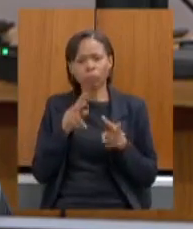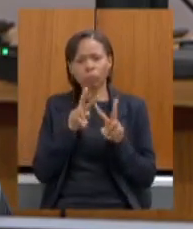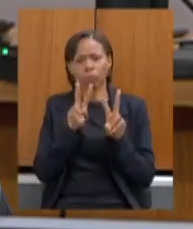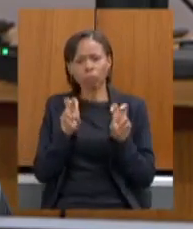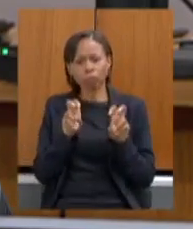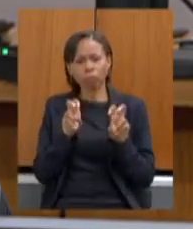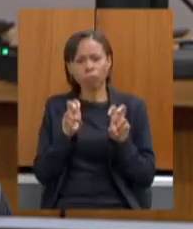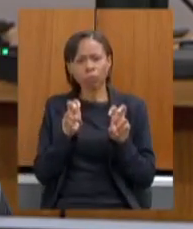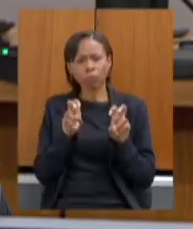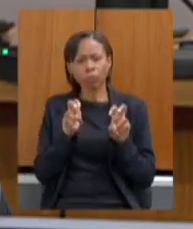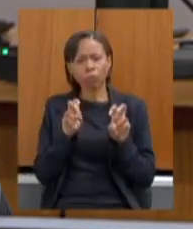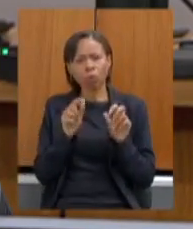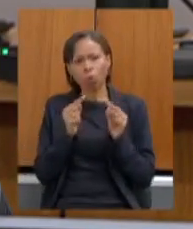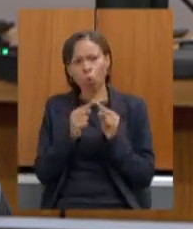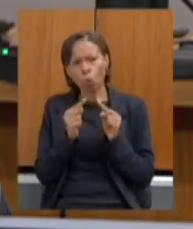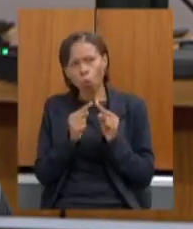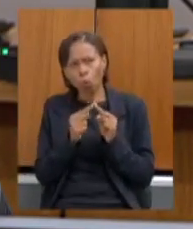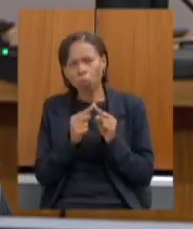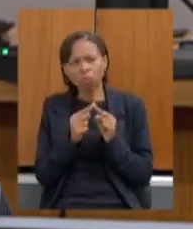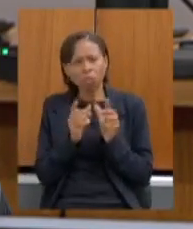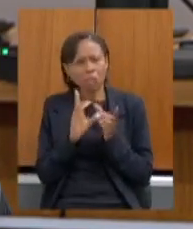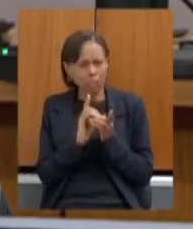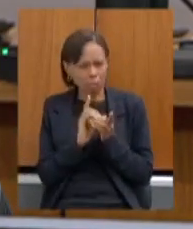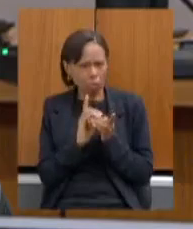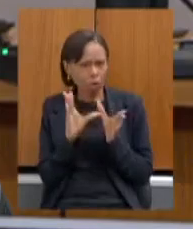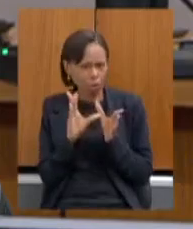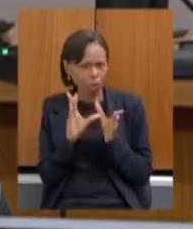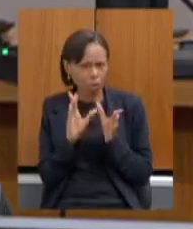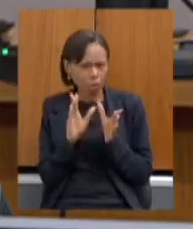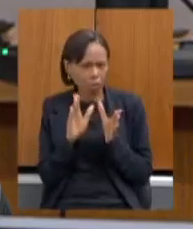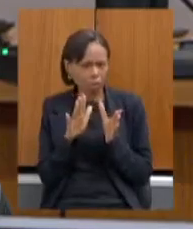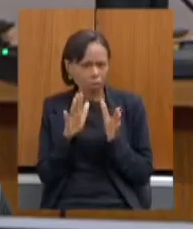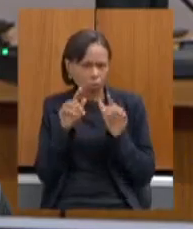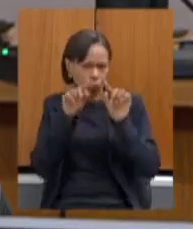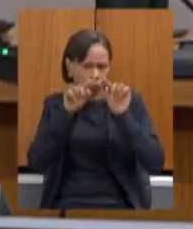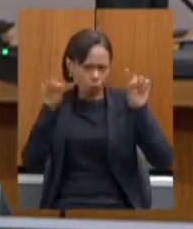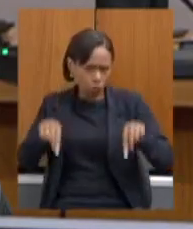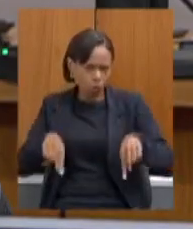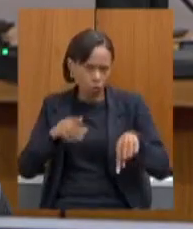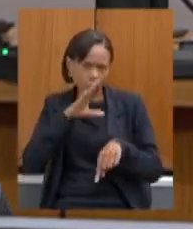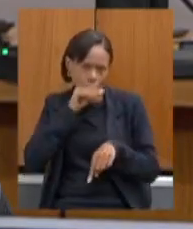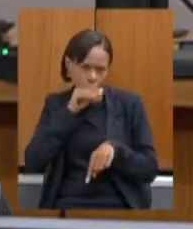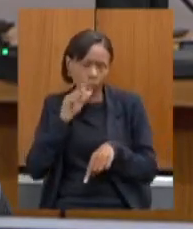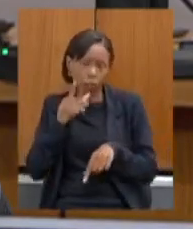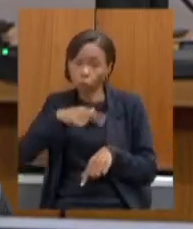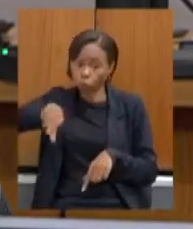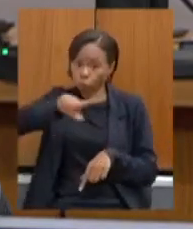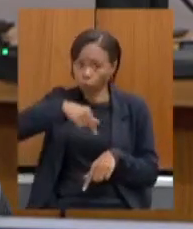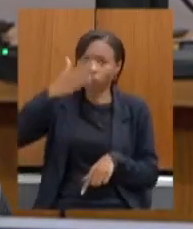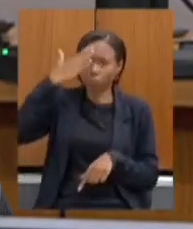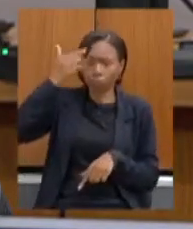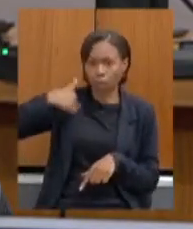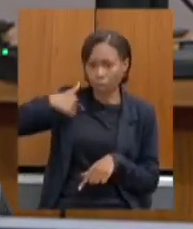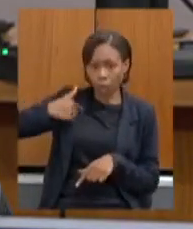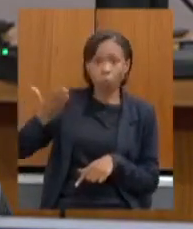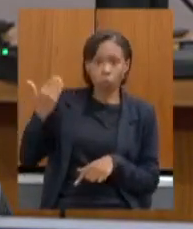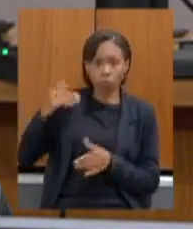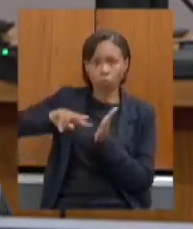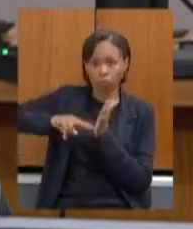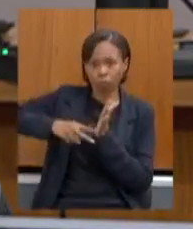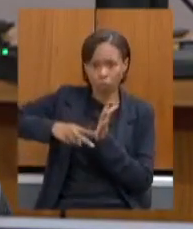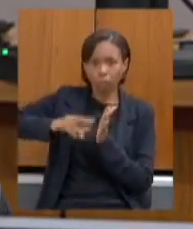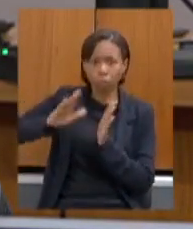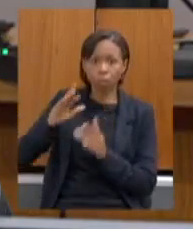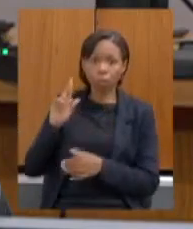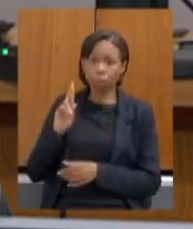democráticas com o funcionalismo. Não é de conhecimento de todos, a minha origem é sindical, fiz a representação dos